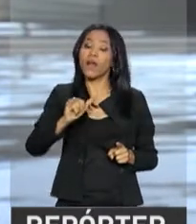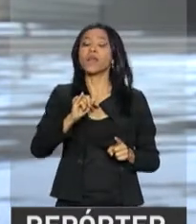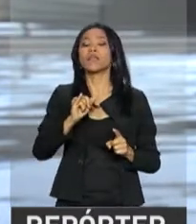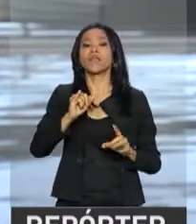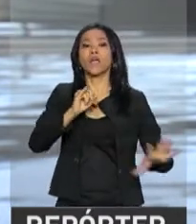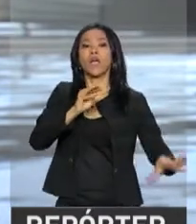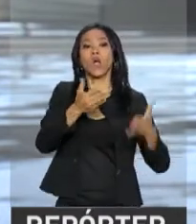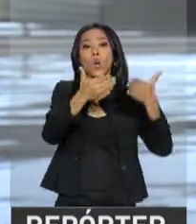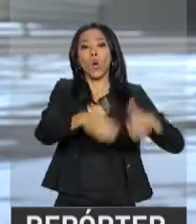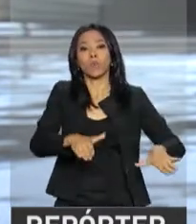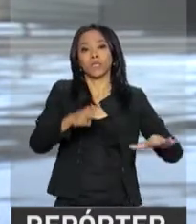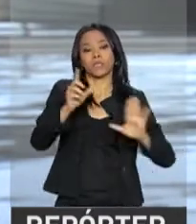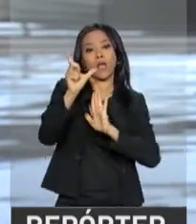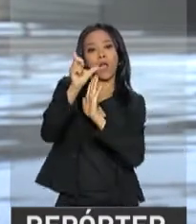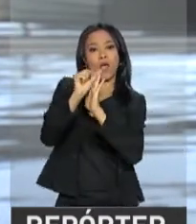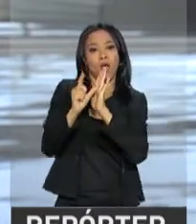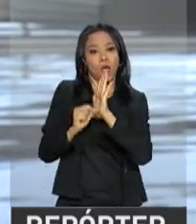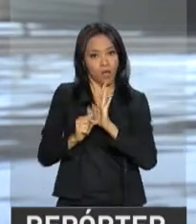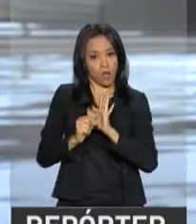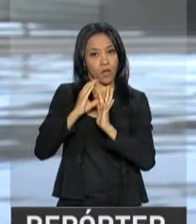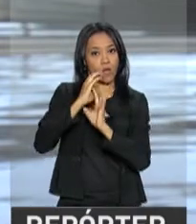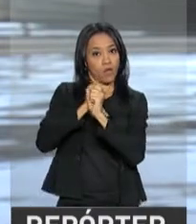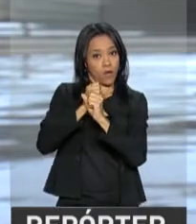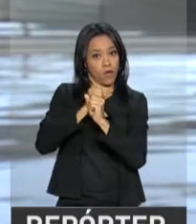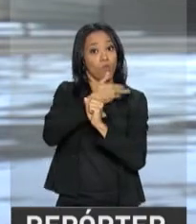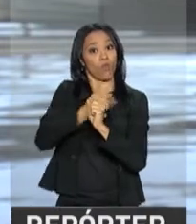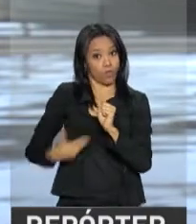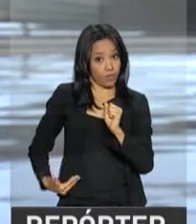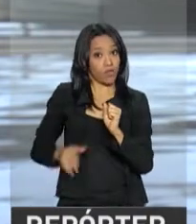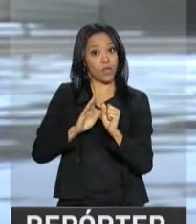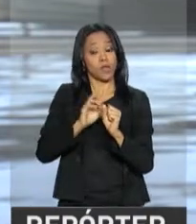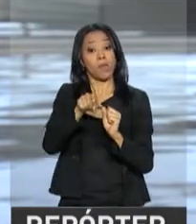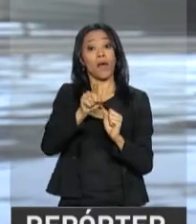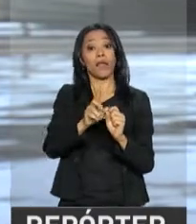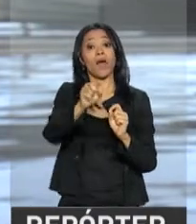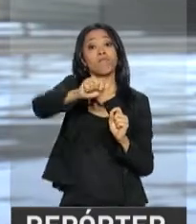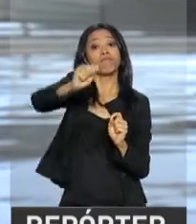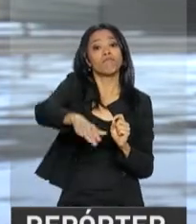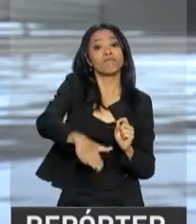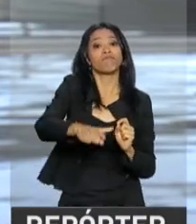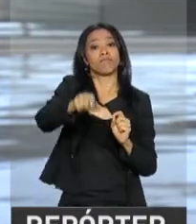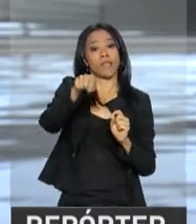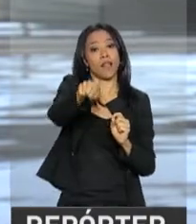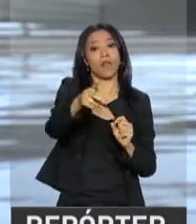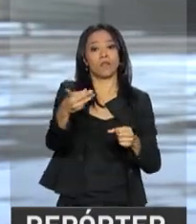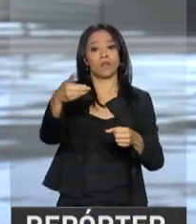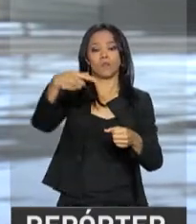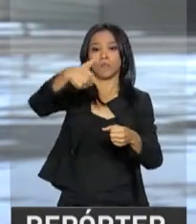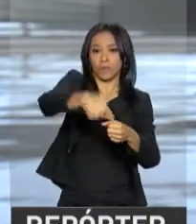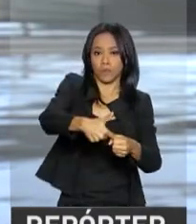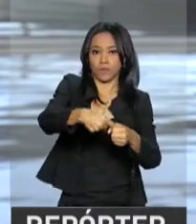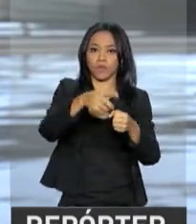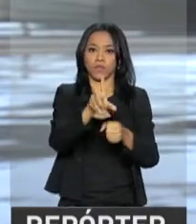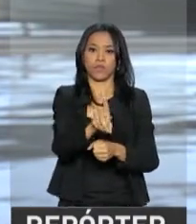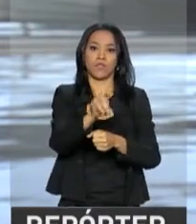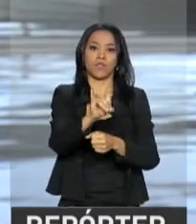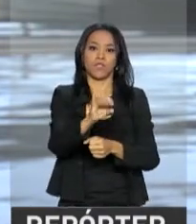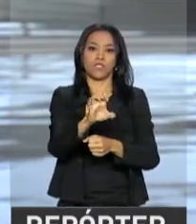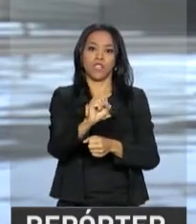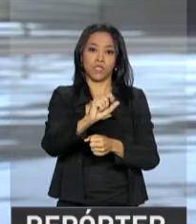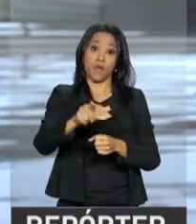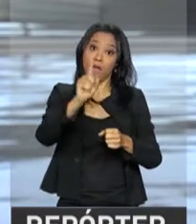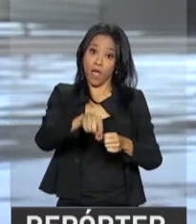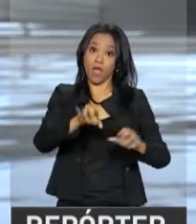valor que vai ser usado para a redução do preço final do dia se essa redução de 46 centavos lembrando que este acordo feito entre o governo